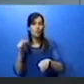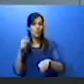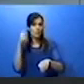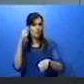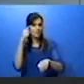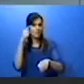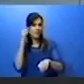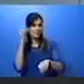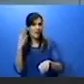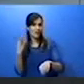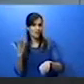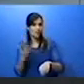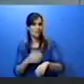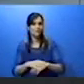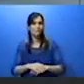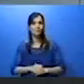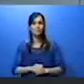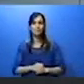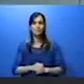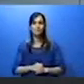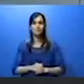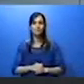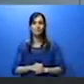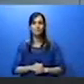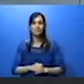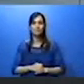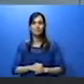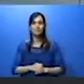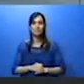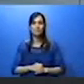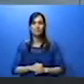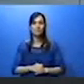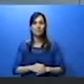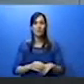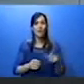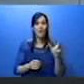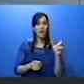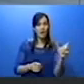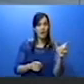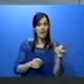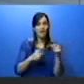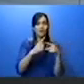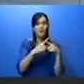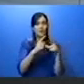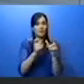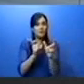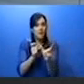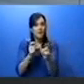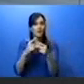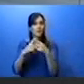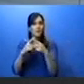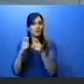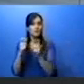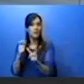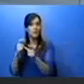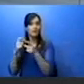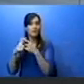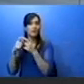Que esse aqui tá fácil. É ele, vezes ele, vezes ele, vezes ele.